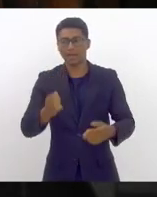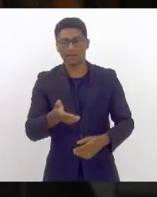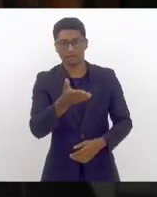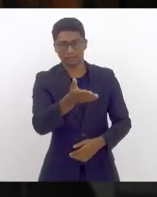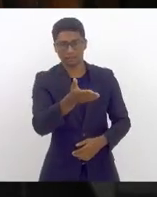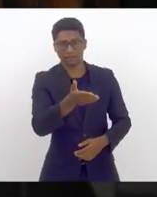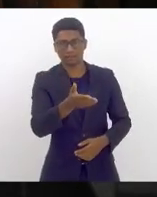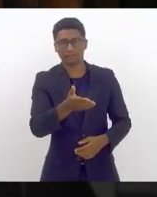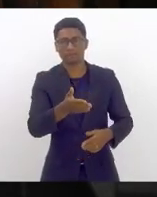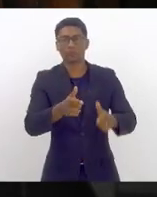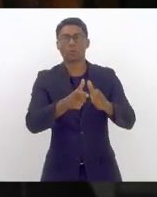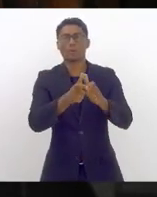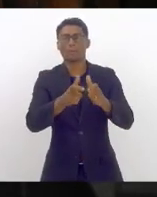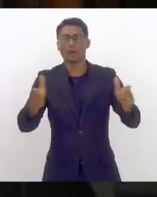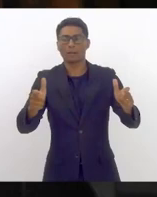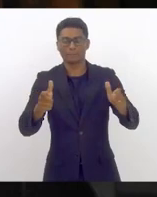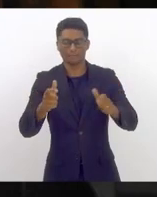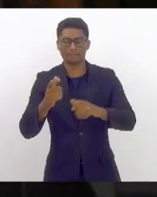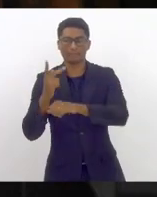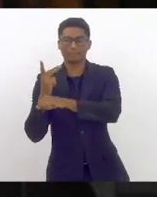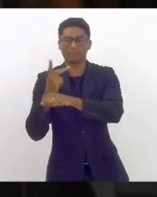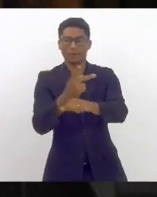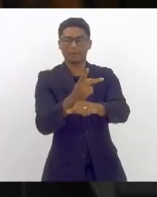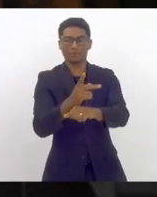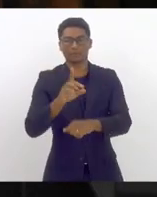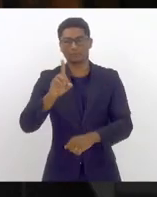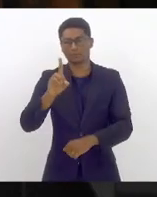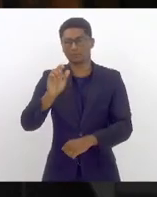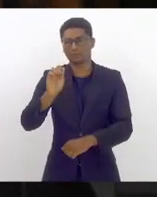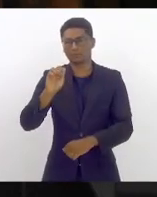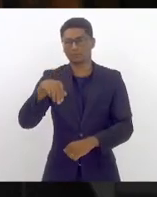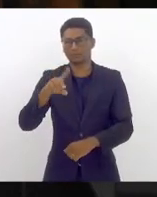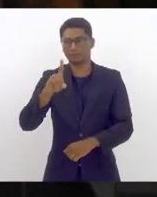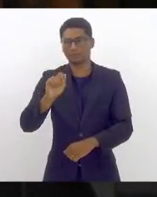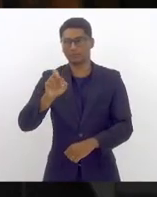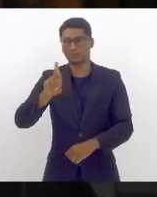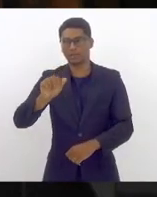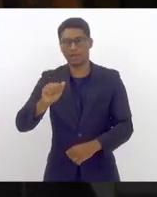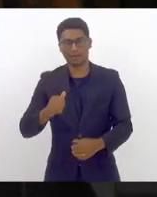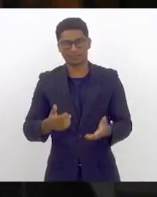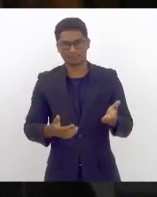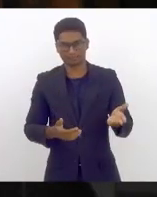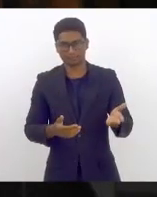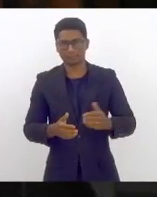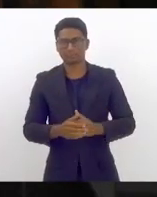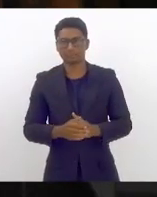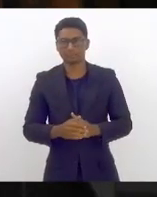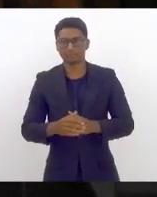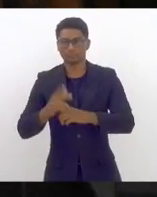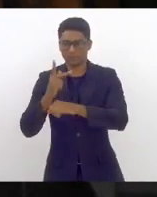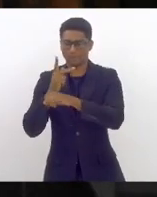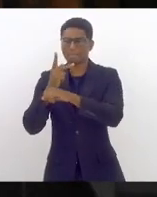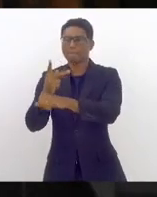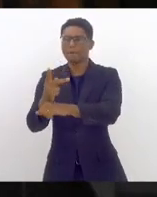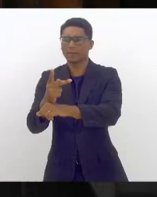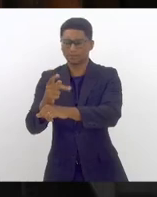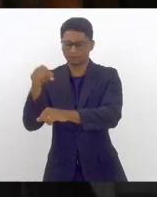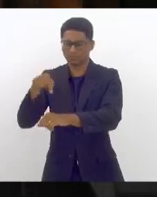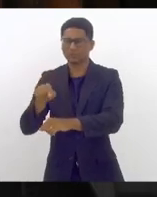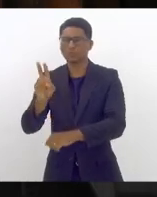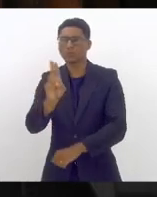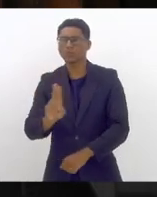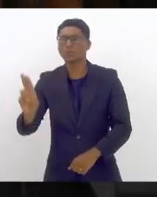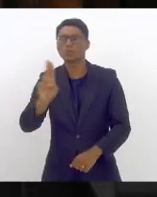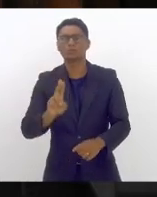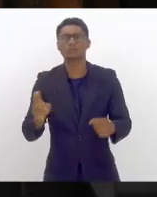por unanimidade, com o prêmio Dandara, um prêmio que vem sendo utilizado como massa de manobra,